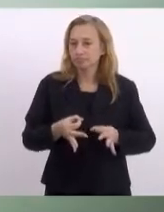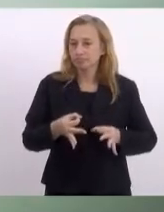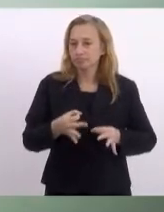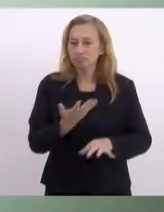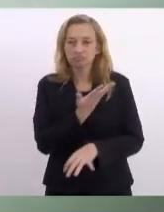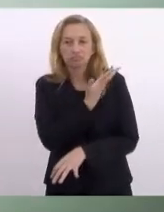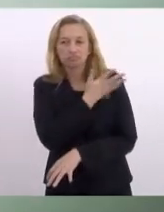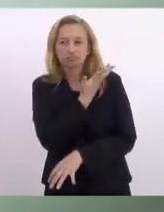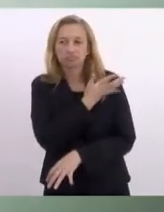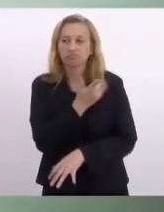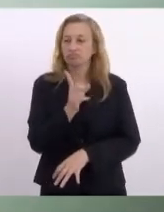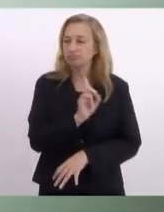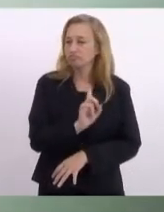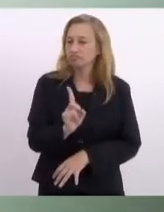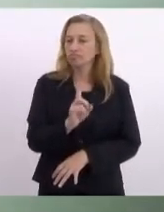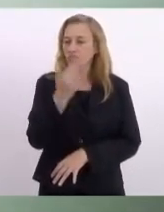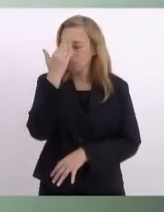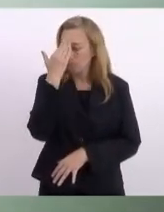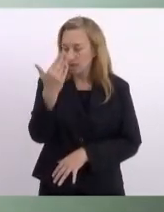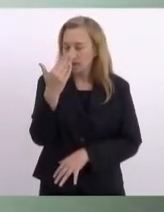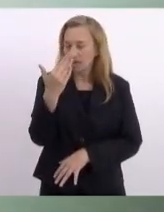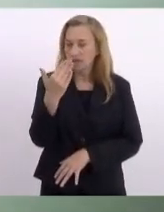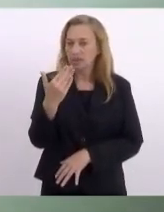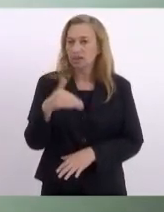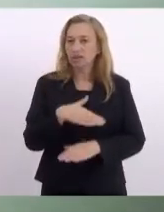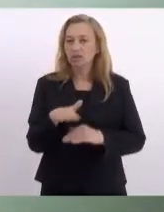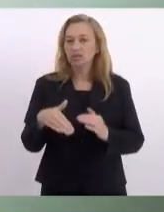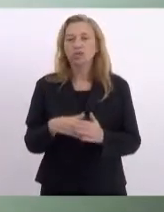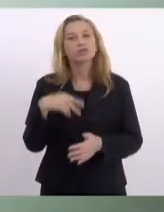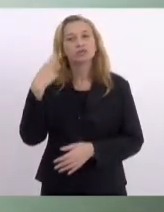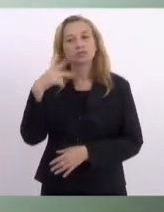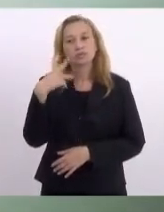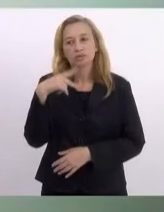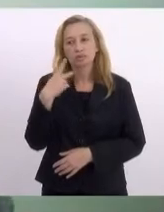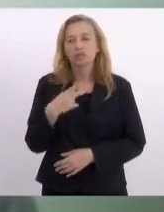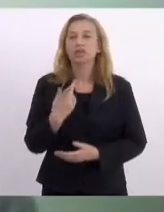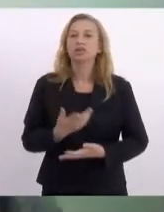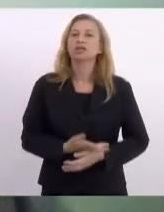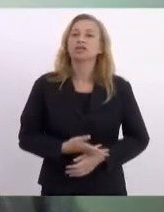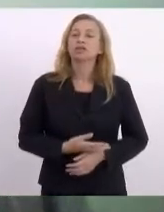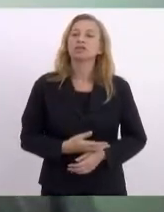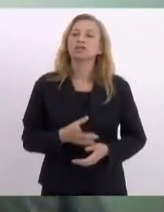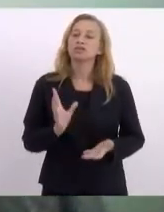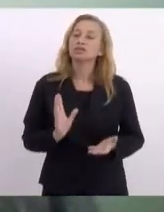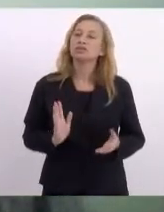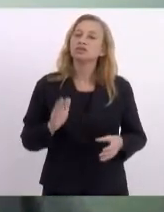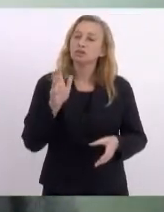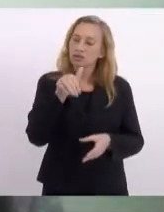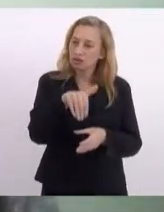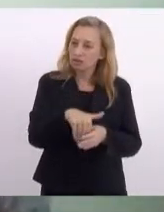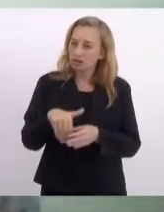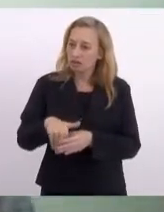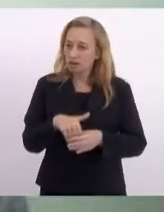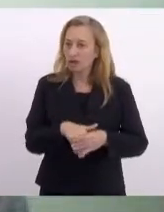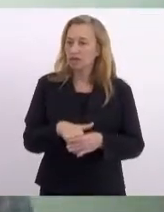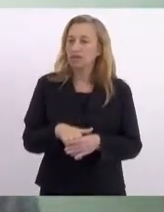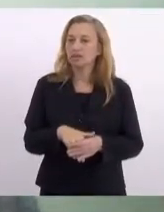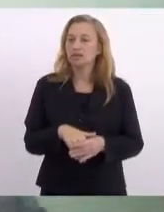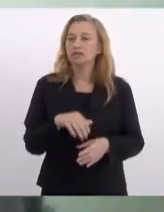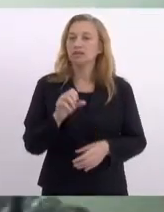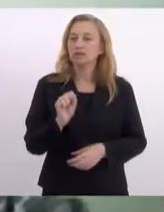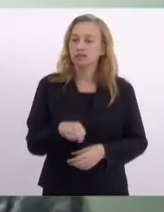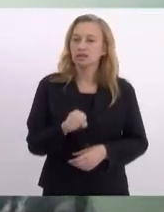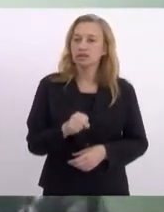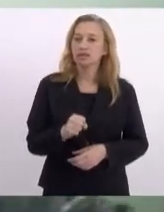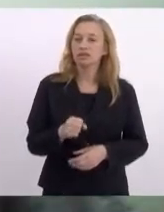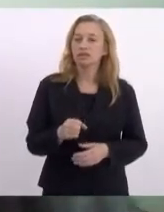preconceito. Então, muitíssimo obrigada a todos os parlamentares que votaram a favor e permitiram a aprovação